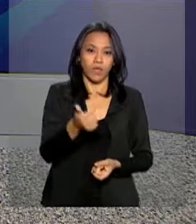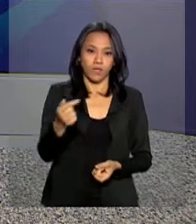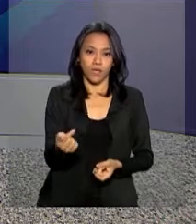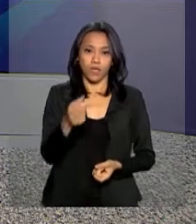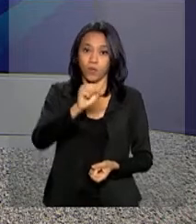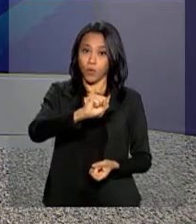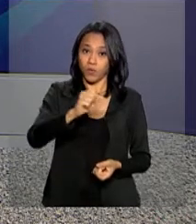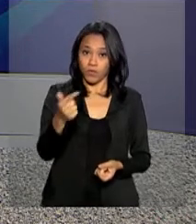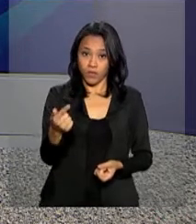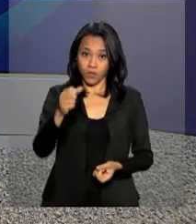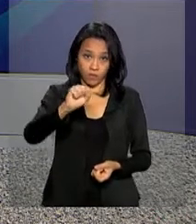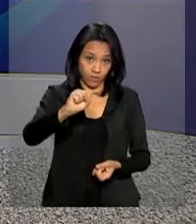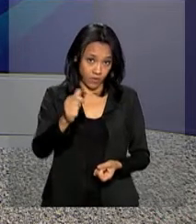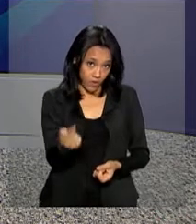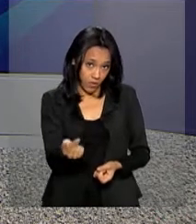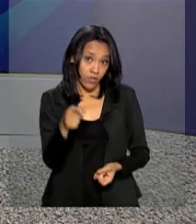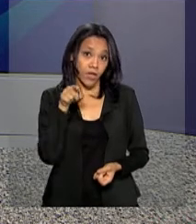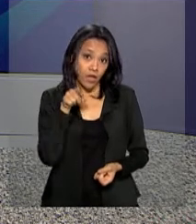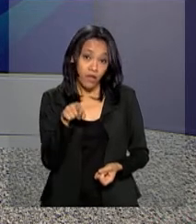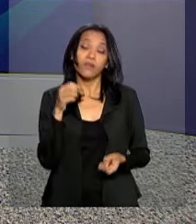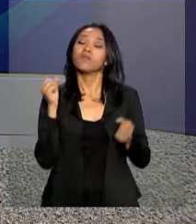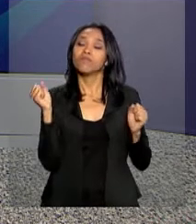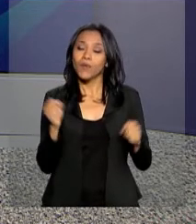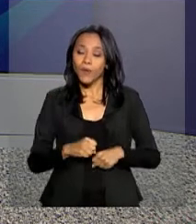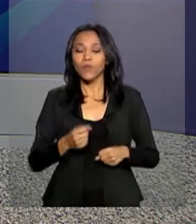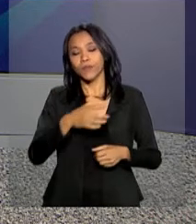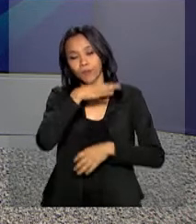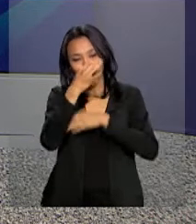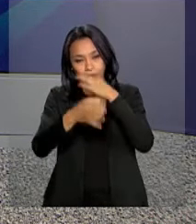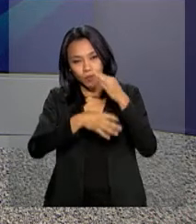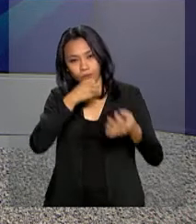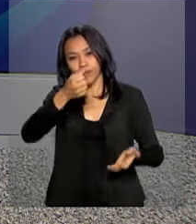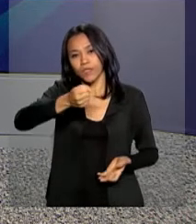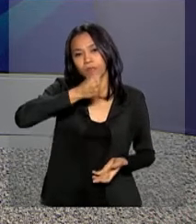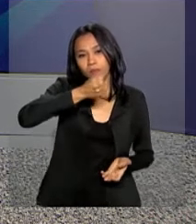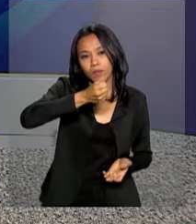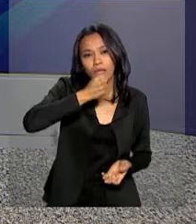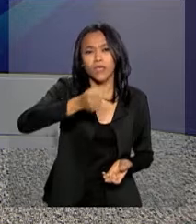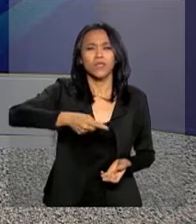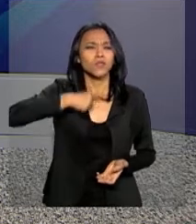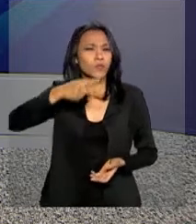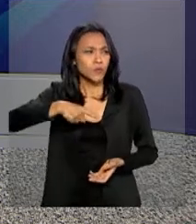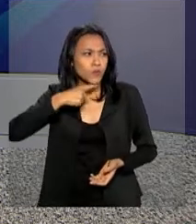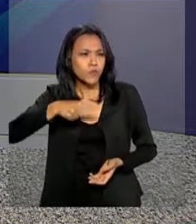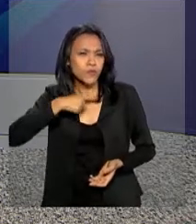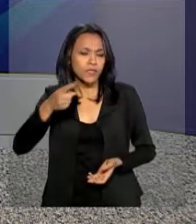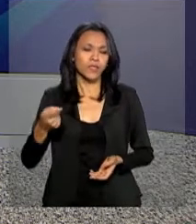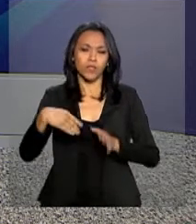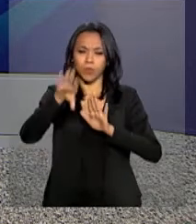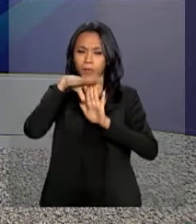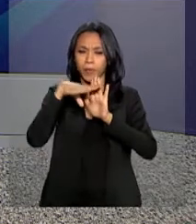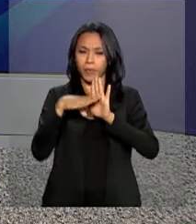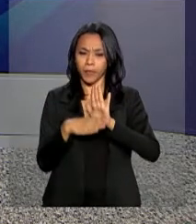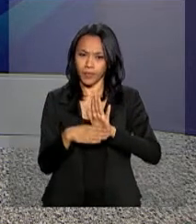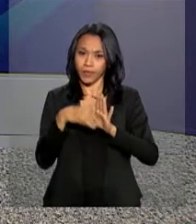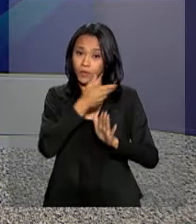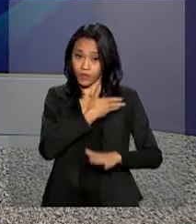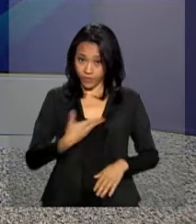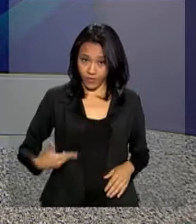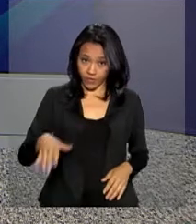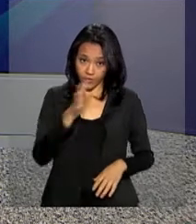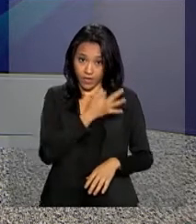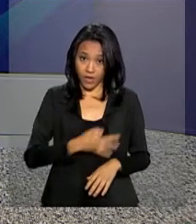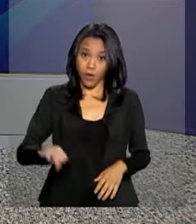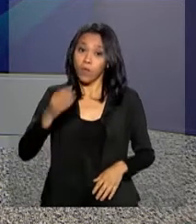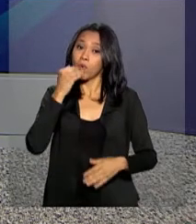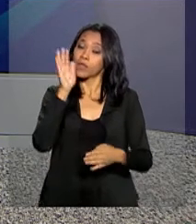787 por ele você pode mandar suas sugestões de reportagens e dúvidas sobre programas e ações do governo federal uma